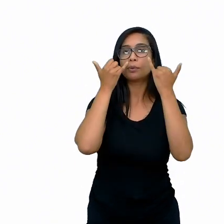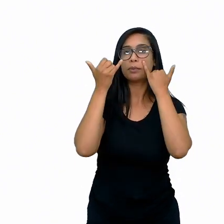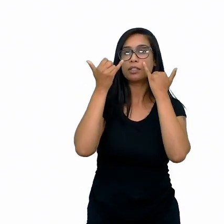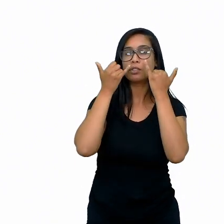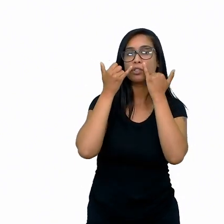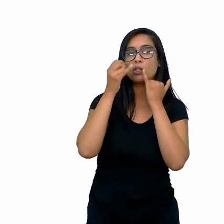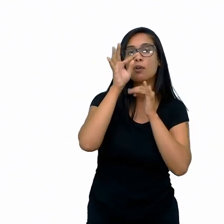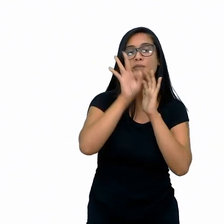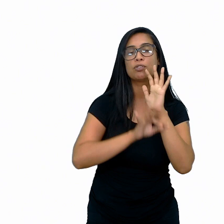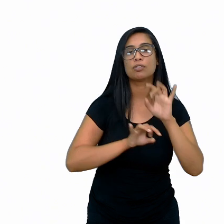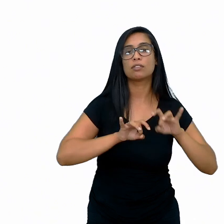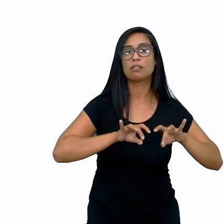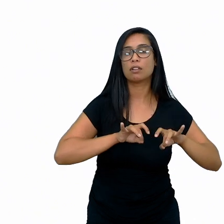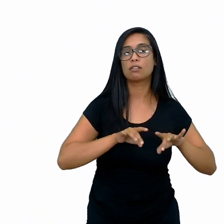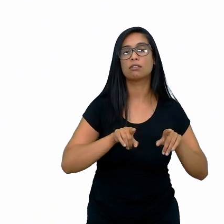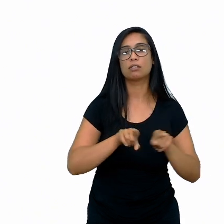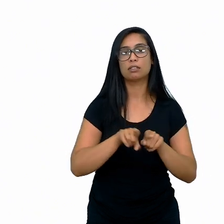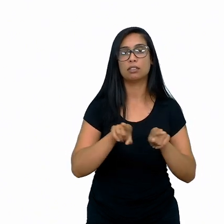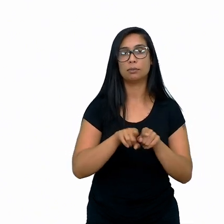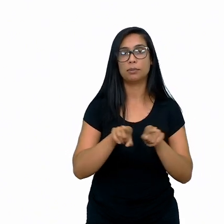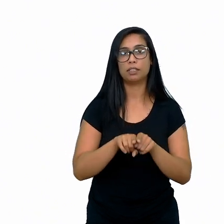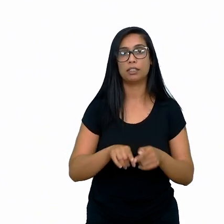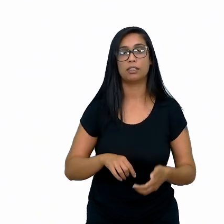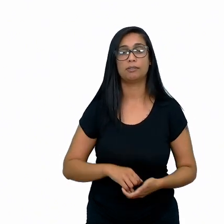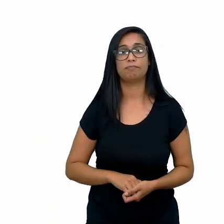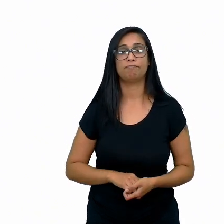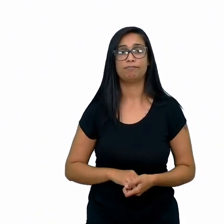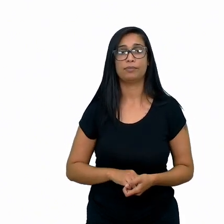técnica, depois textualizando a